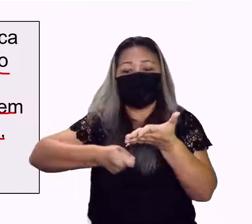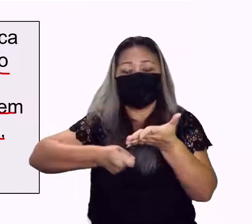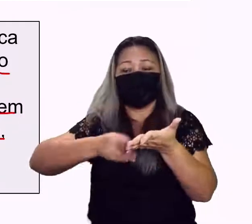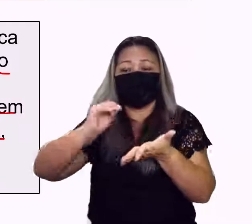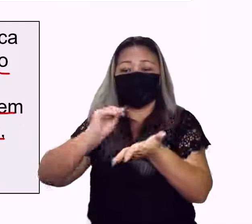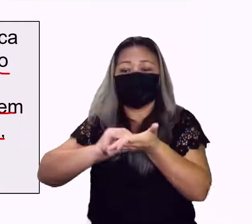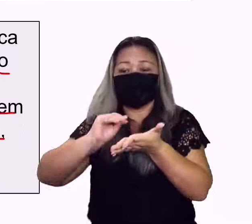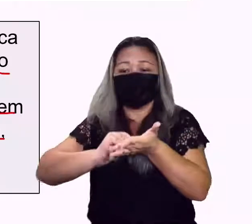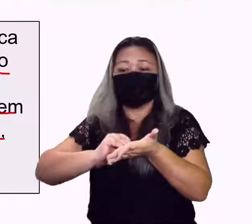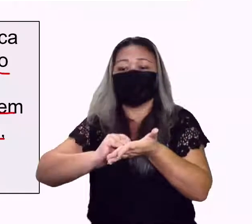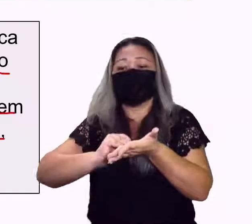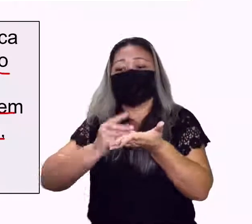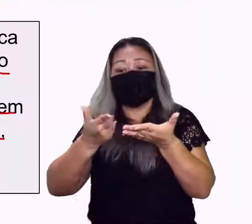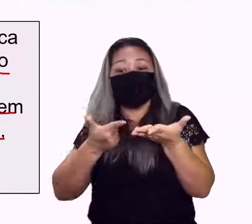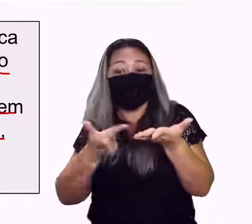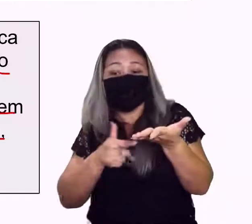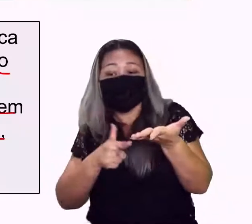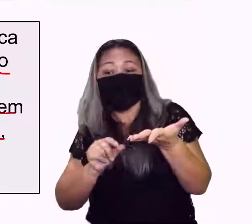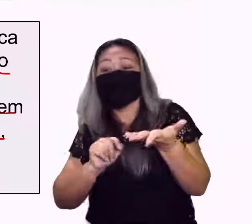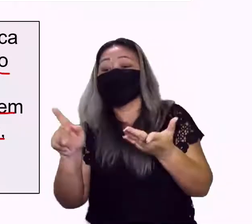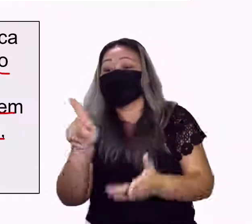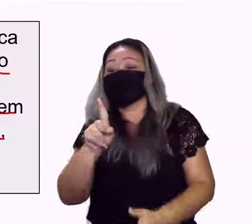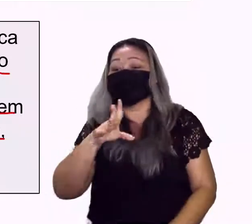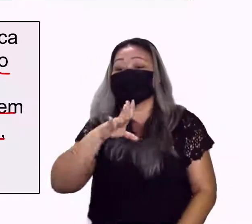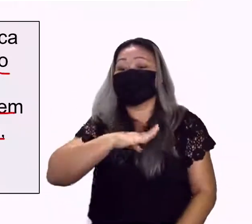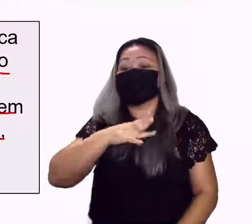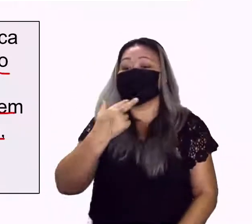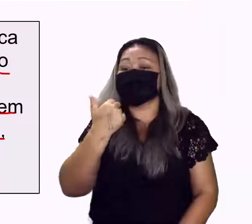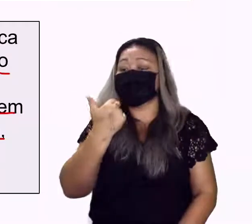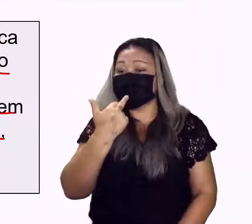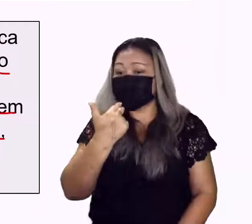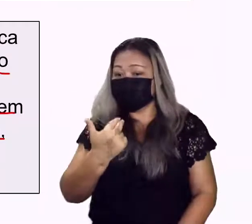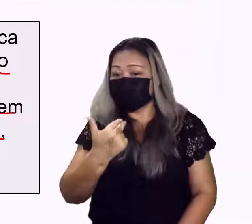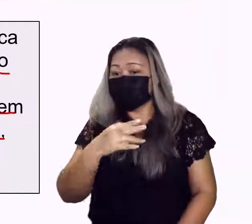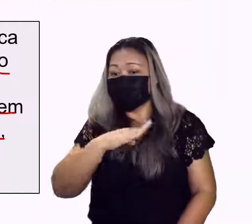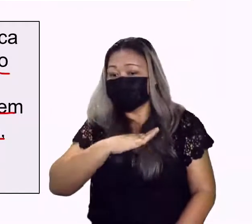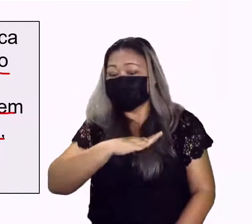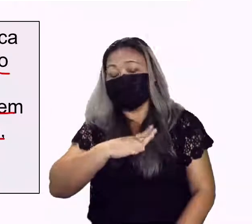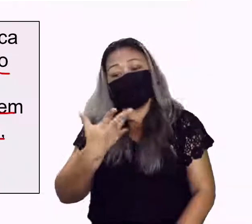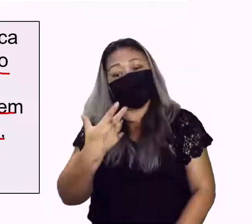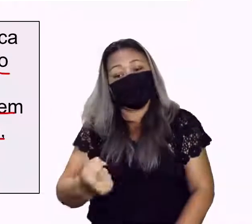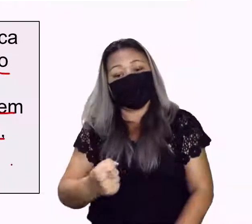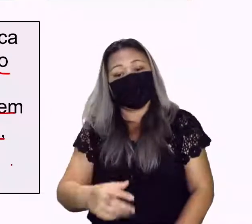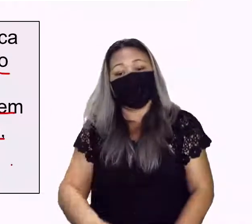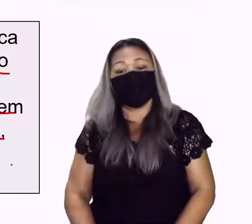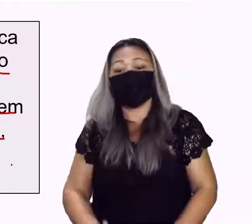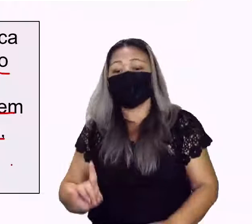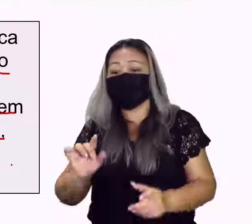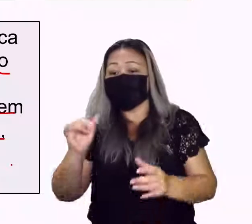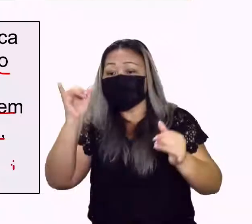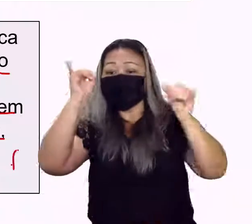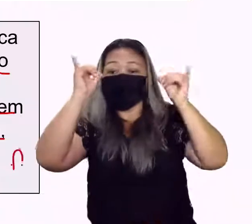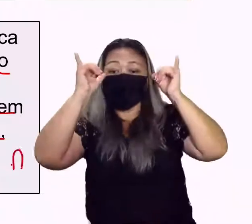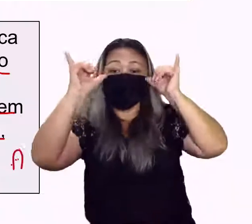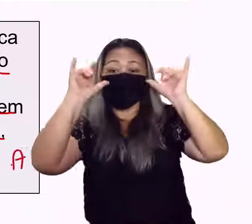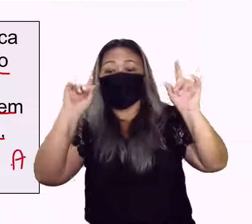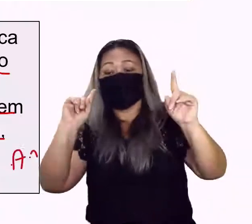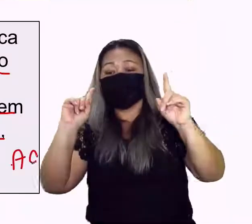a professora de português não vai aceitar. Evitar as contradições, tá? Eu tenho que ter, é igual o